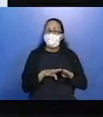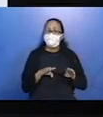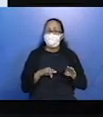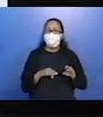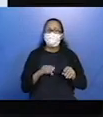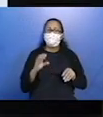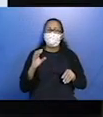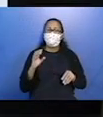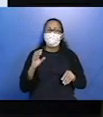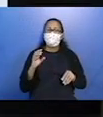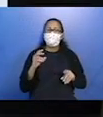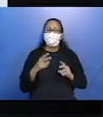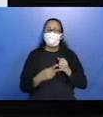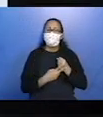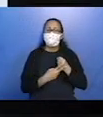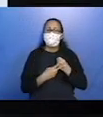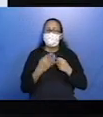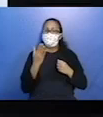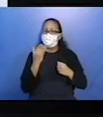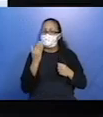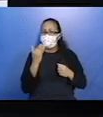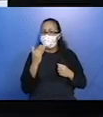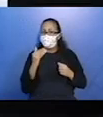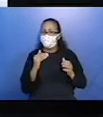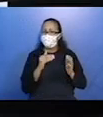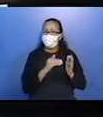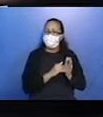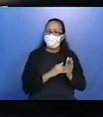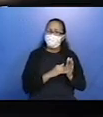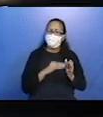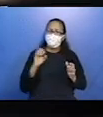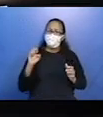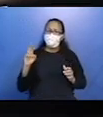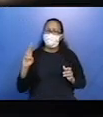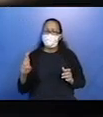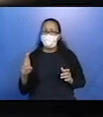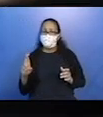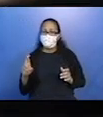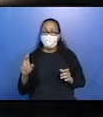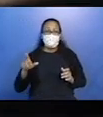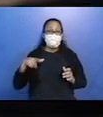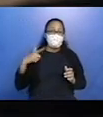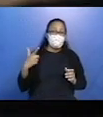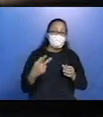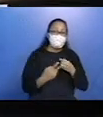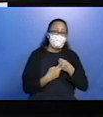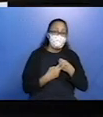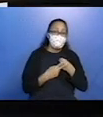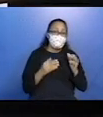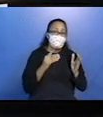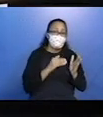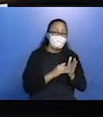comer é er, e aqui os outros terminam em ar. Percebam